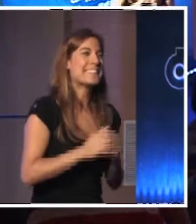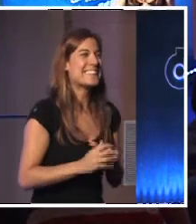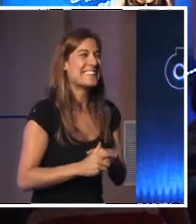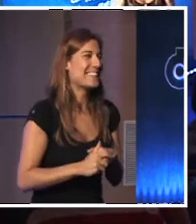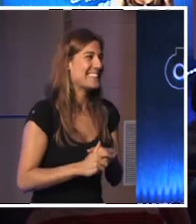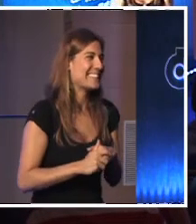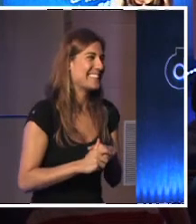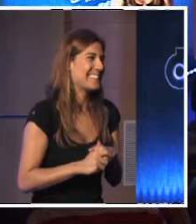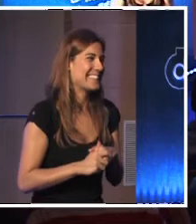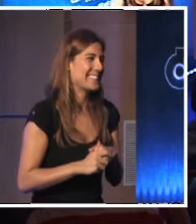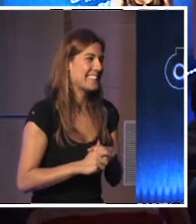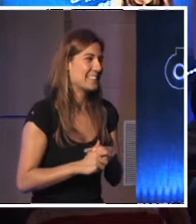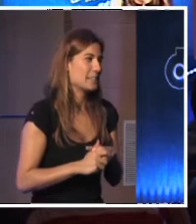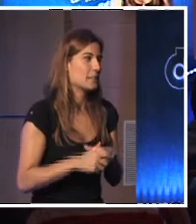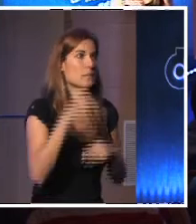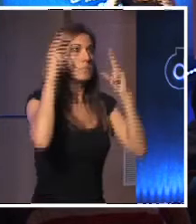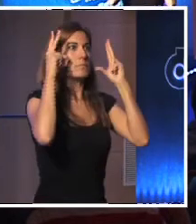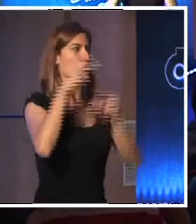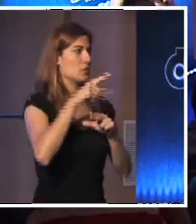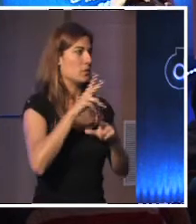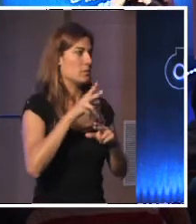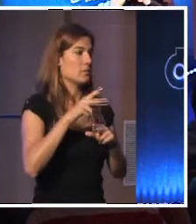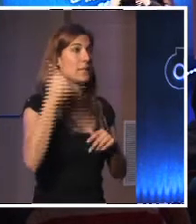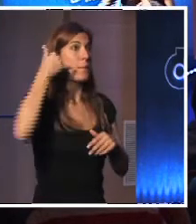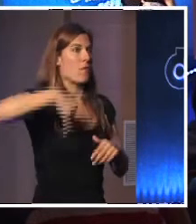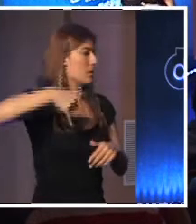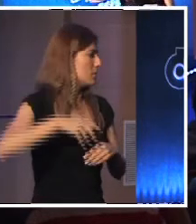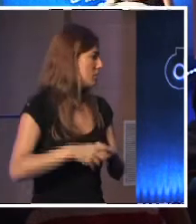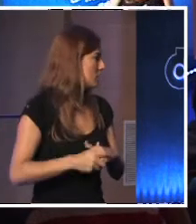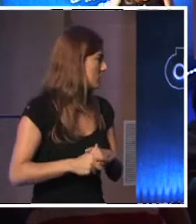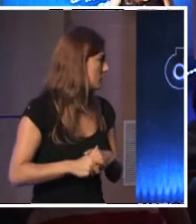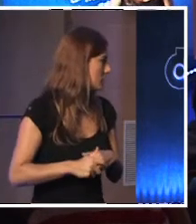E é esta a grande missão dos cães. Levantou as orelhas.